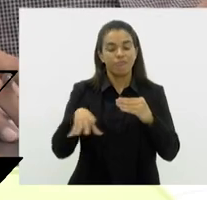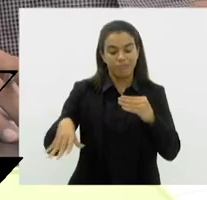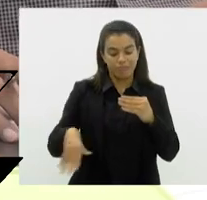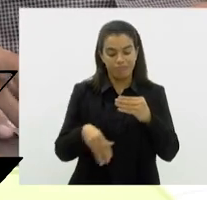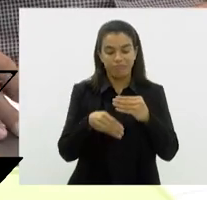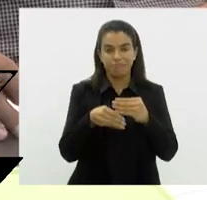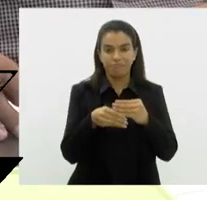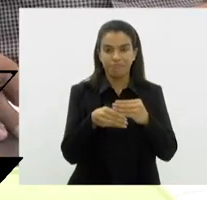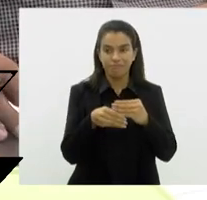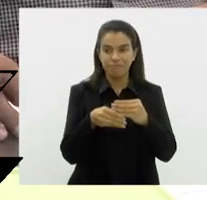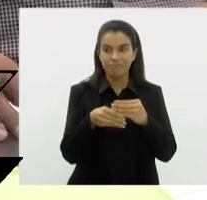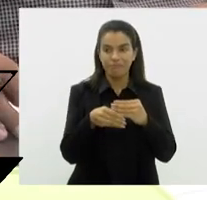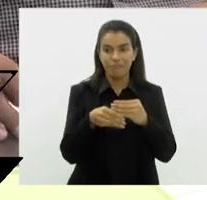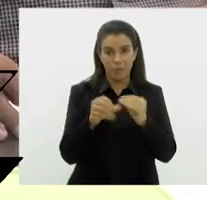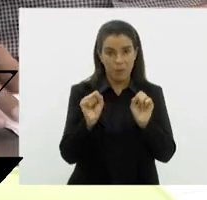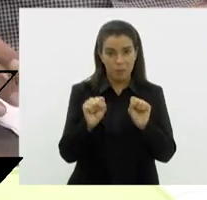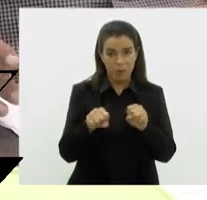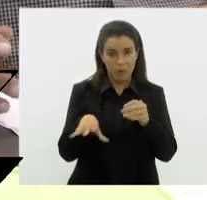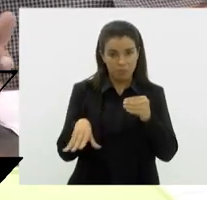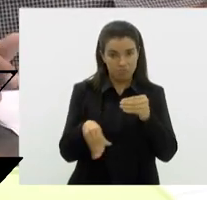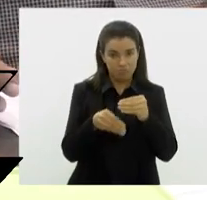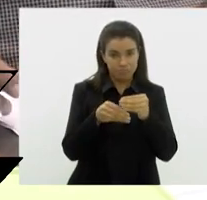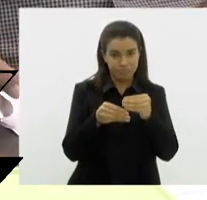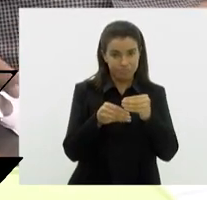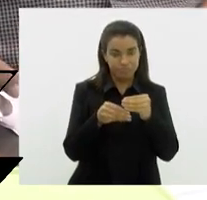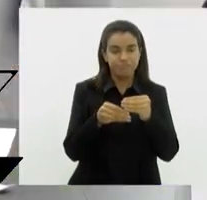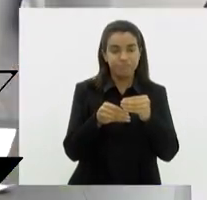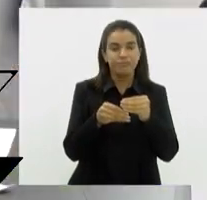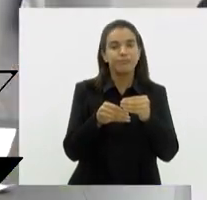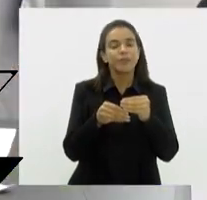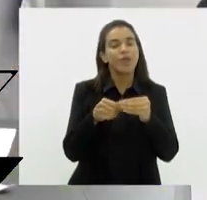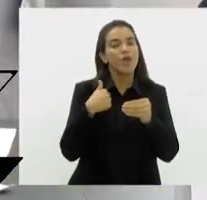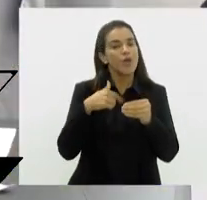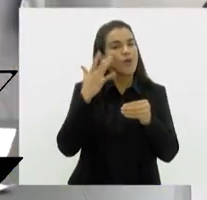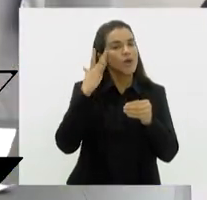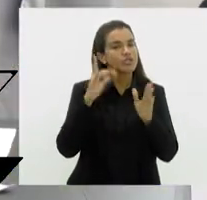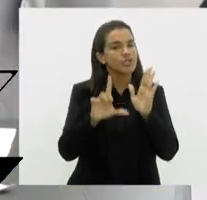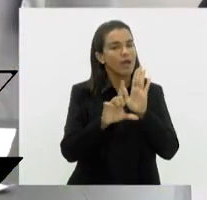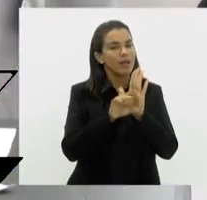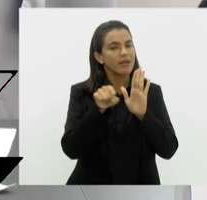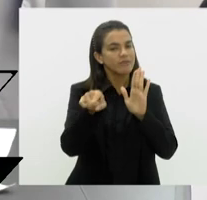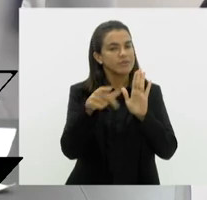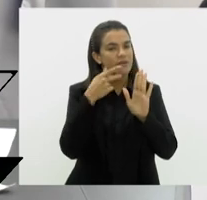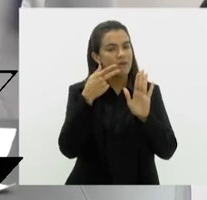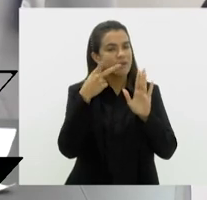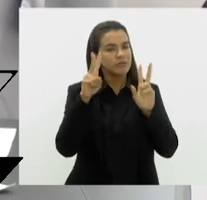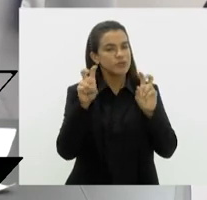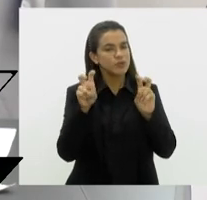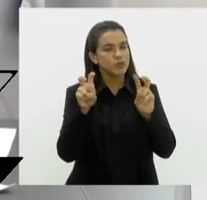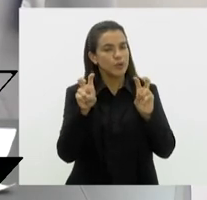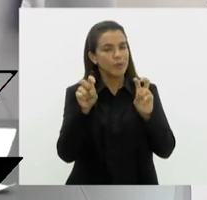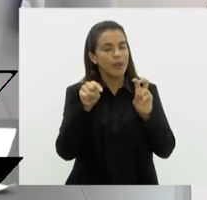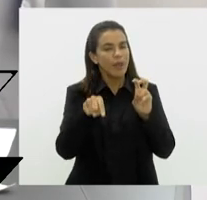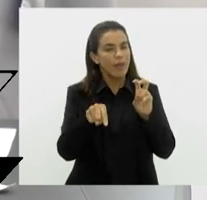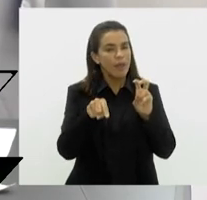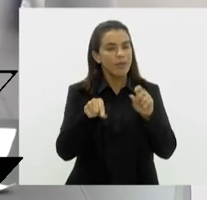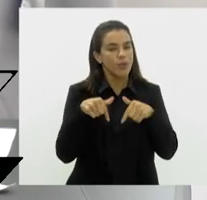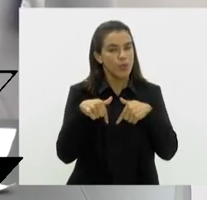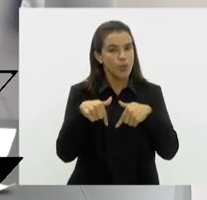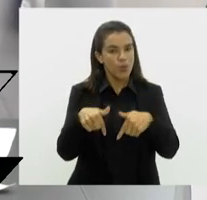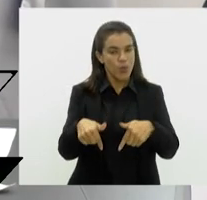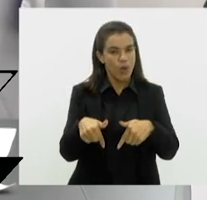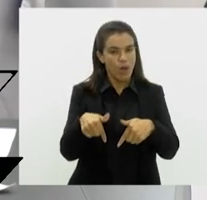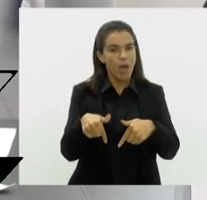acrescentar. Me permite só uma pequena parte? Sim, também. Sim, com certeza. Acho que é ali que Vossa Excelência está citando, que, na verdade, é no ato